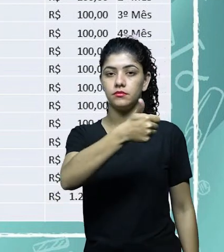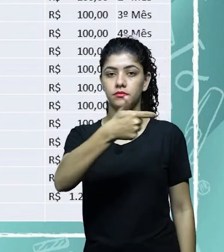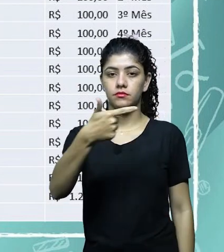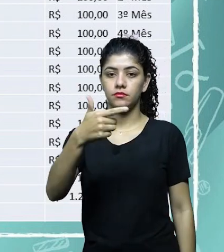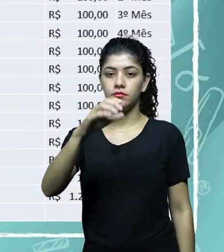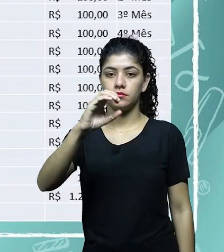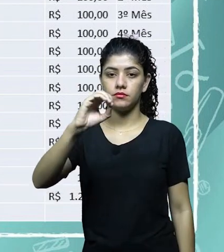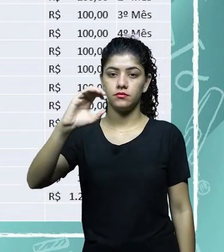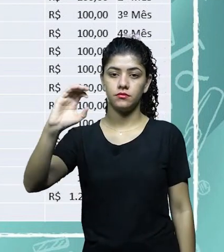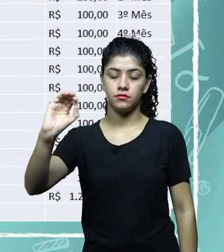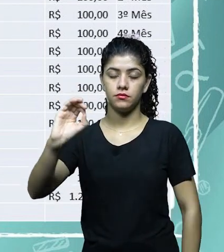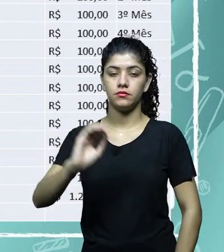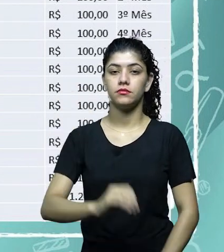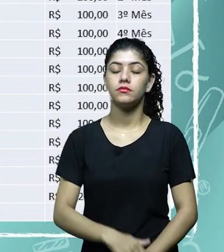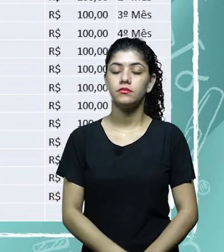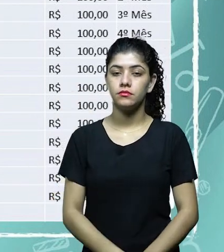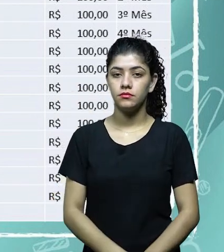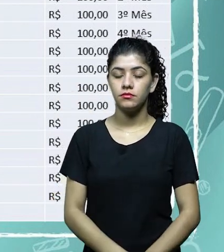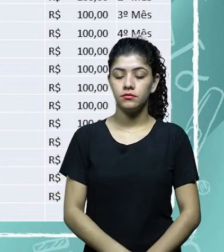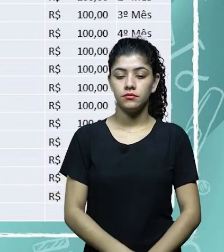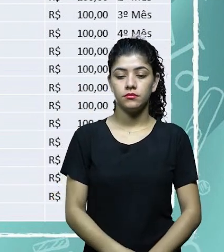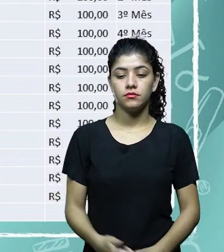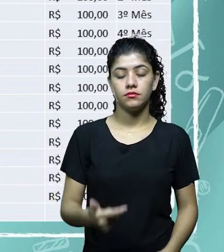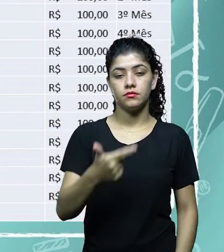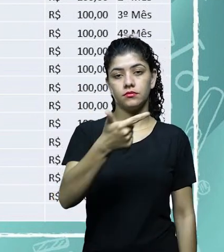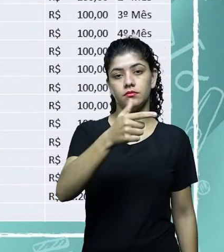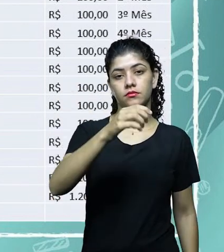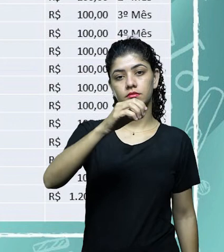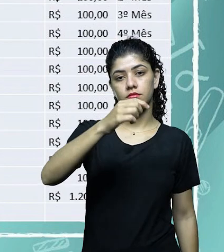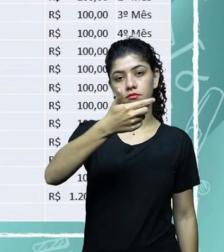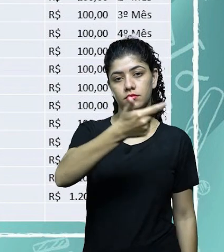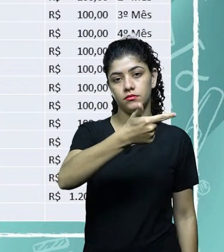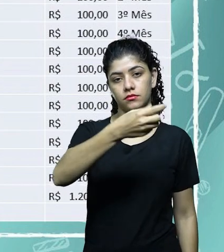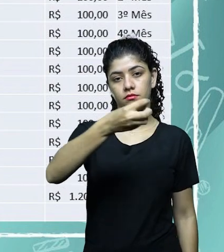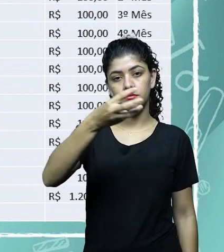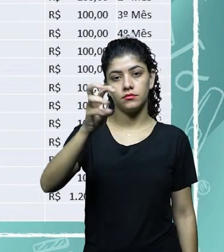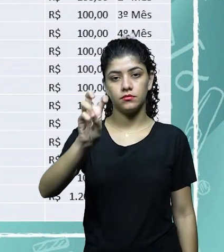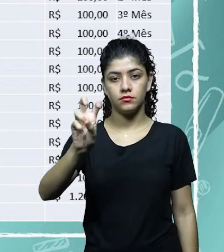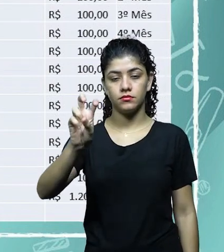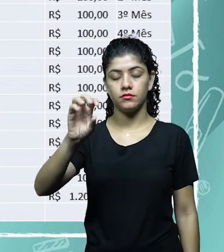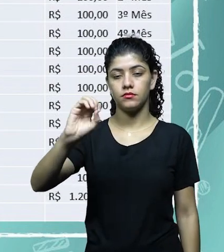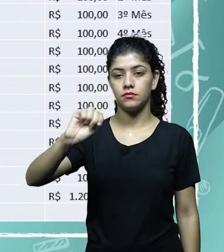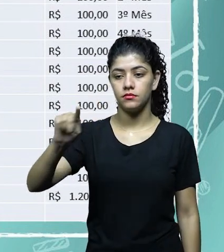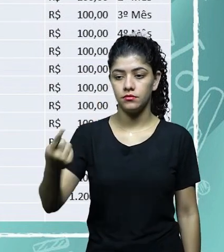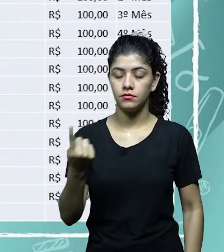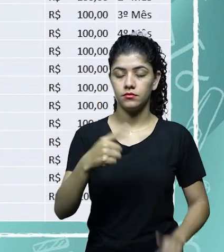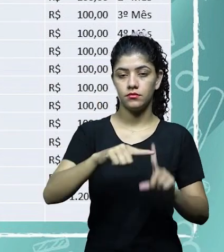logo, se aqui entrou 12 mil mais 1.200, 250 mil mais